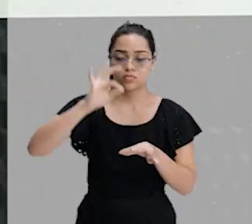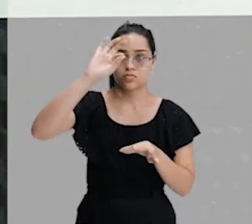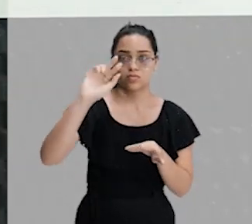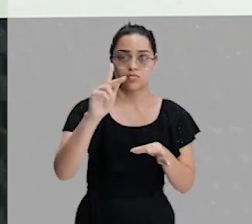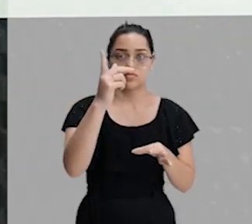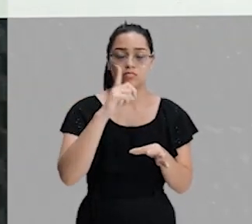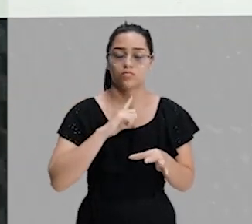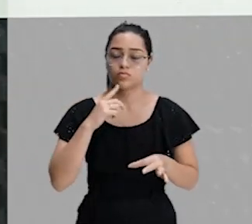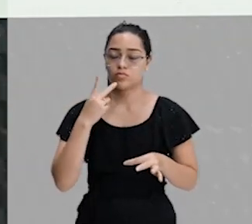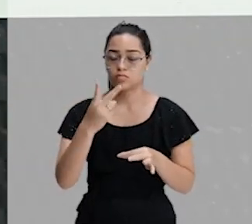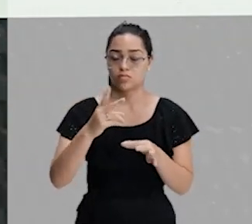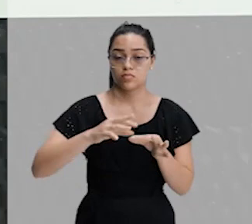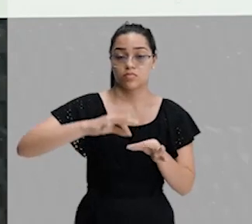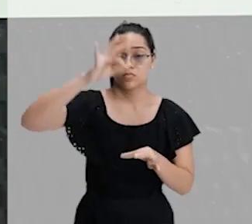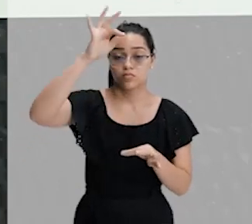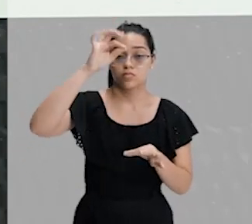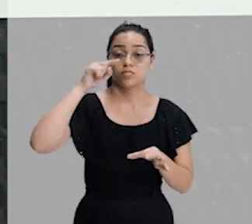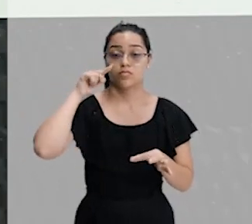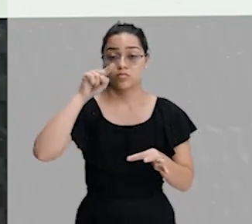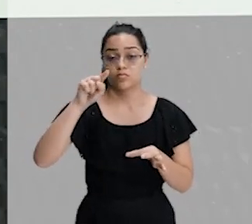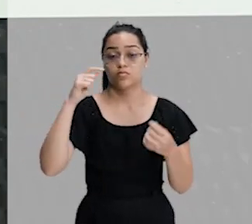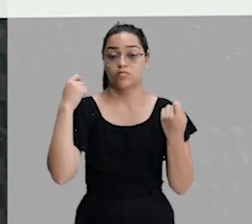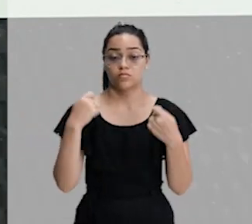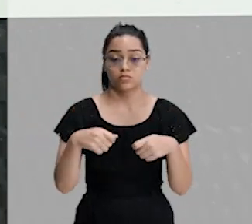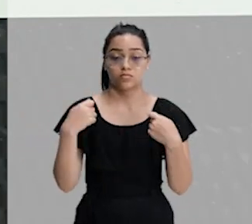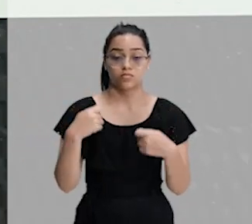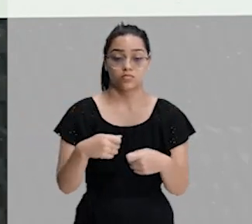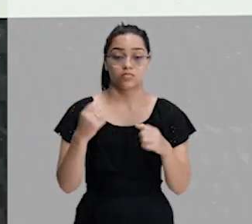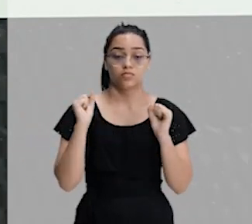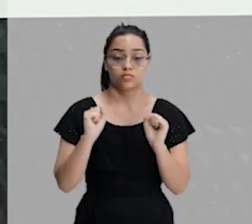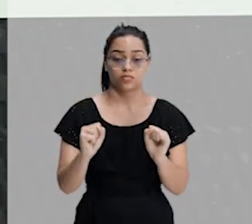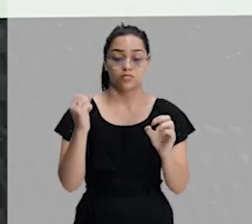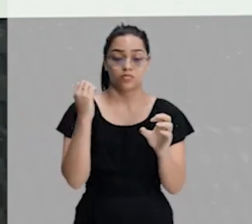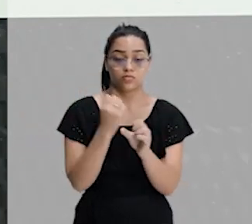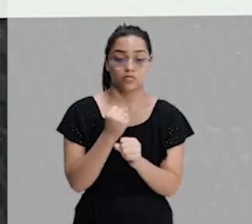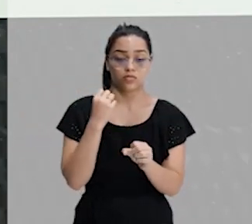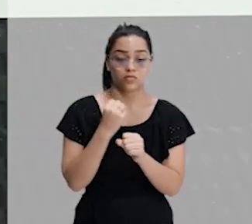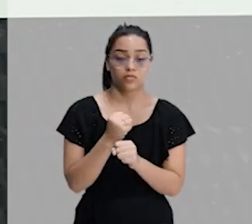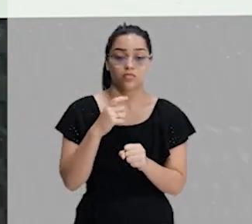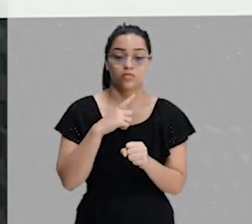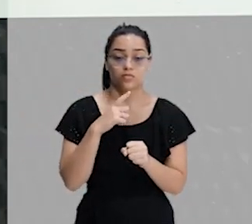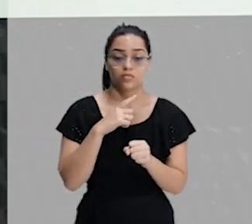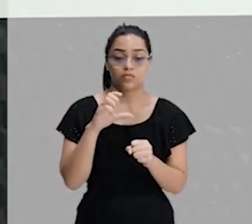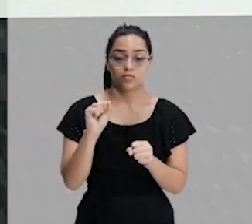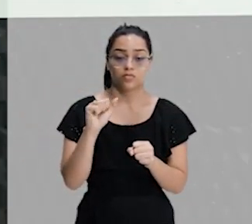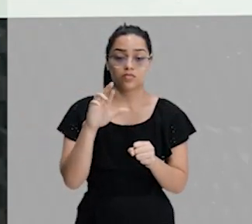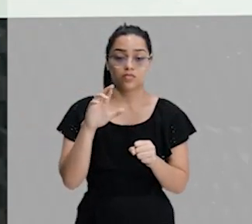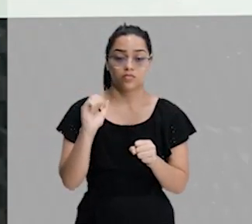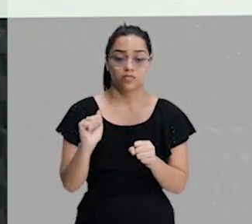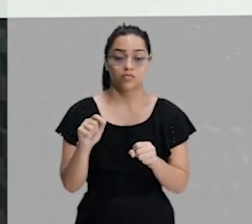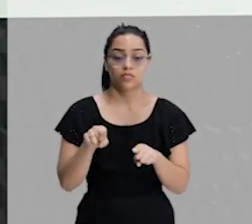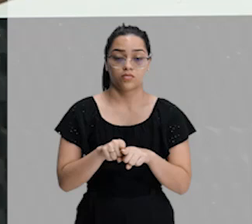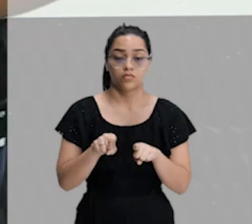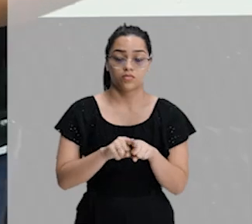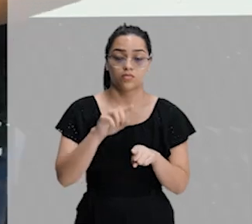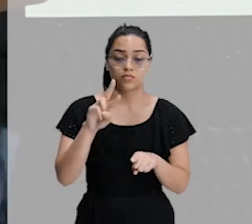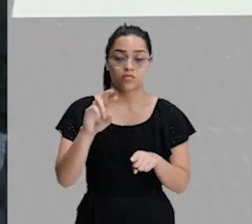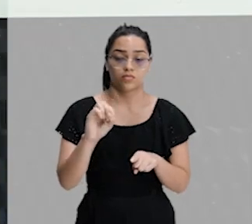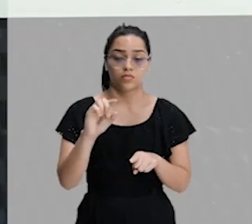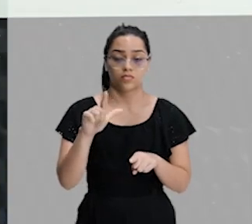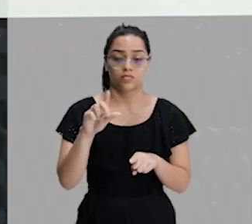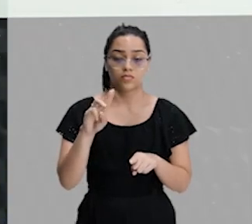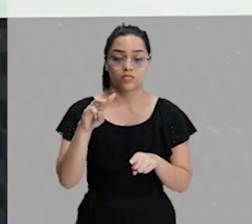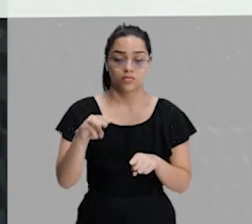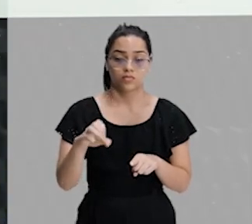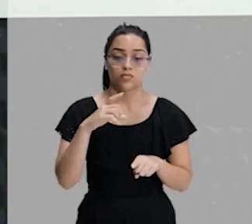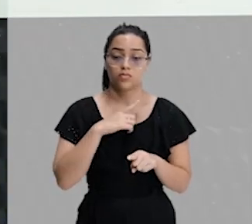São as duas medidas que você precisa para calcular a área, volume do cilindro. Tá? E